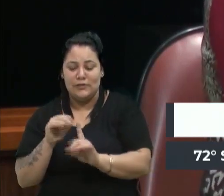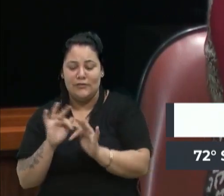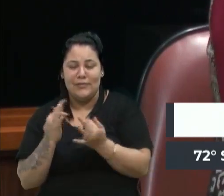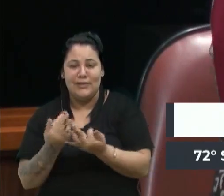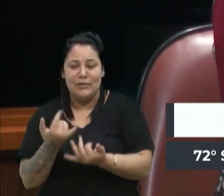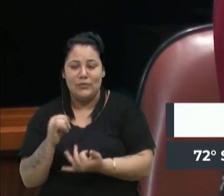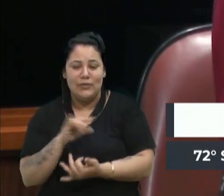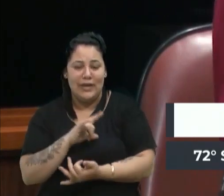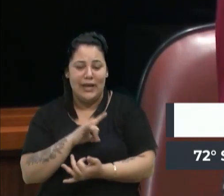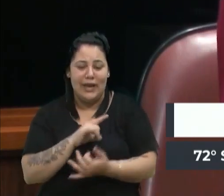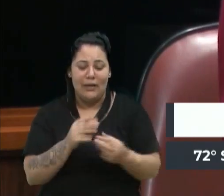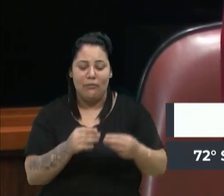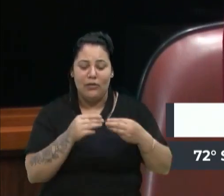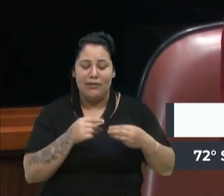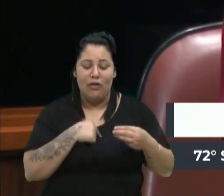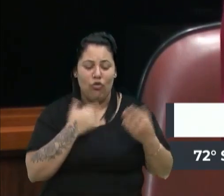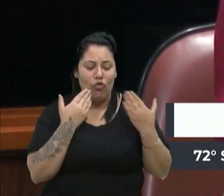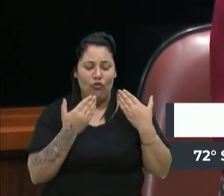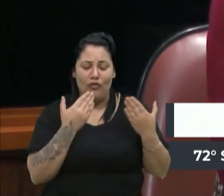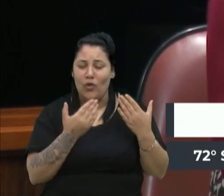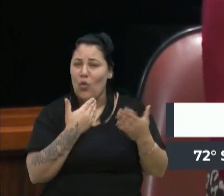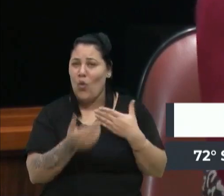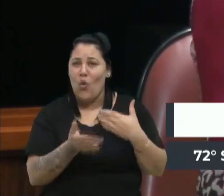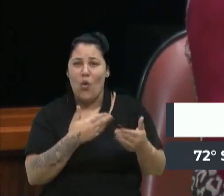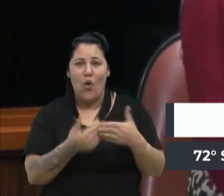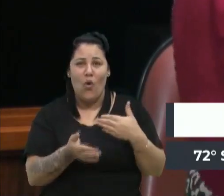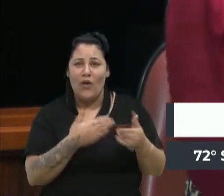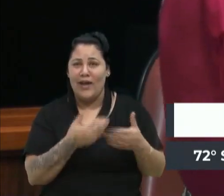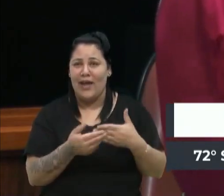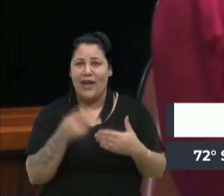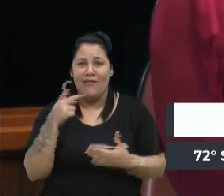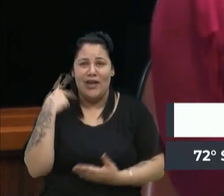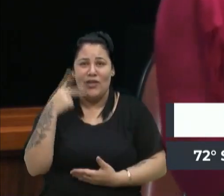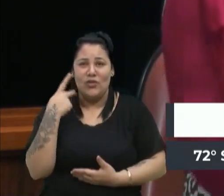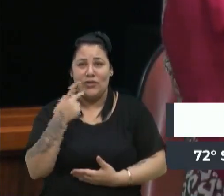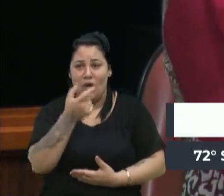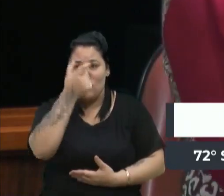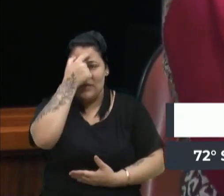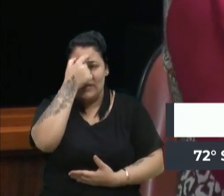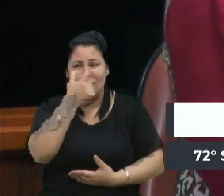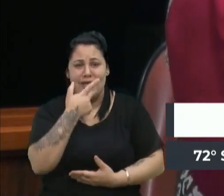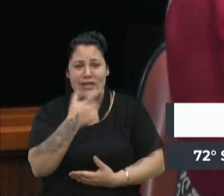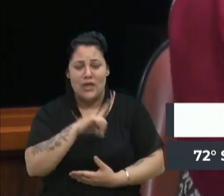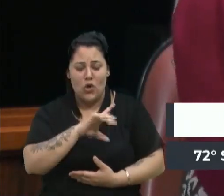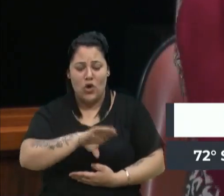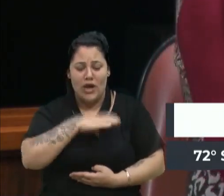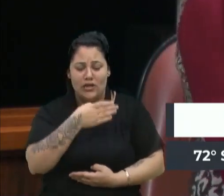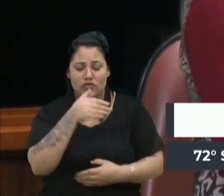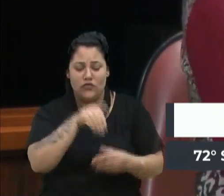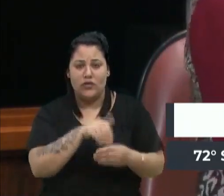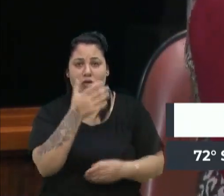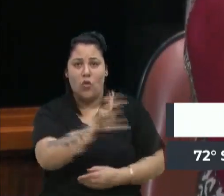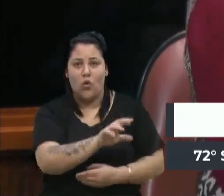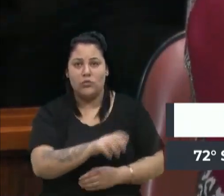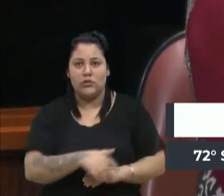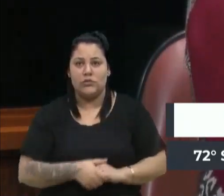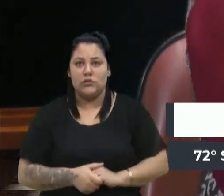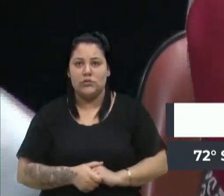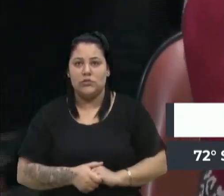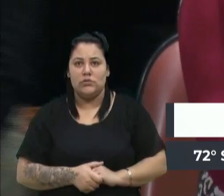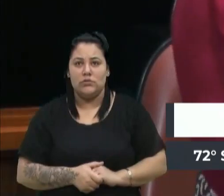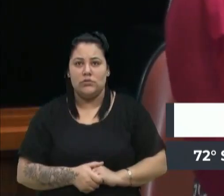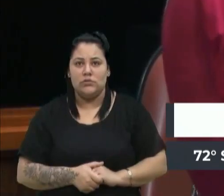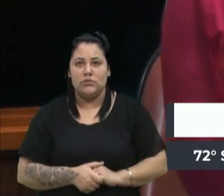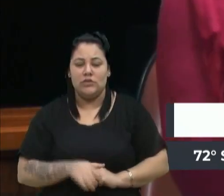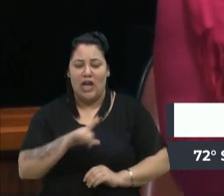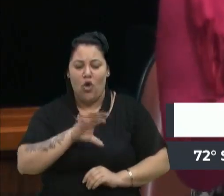algum vereador daqui de sã consciência tenha a coragem de dizer que é contra. Porque se votar contra, vai estar dizendo que é contra.